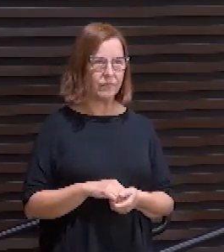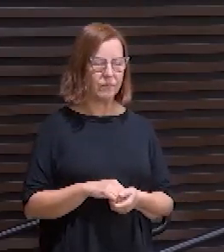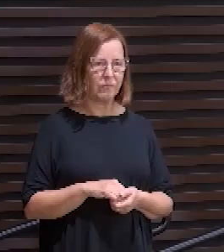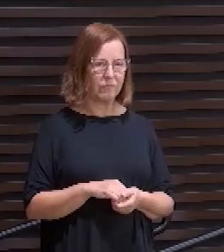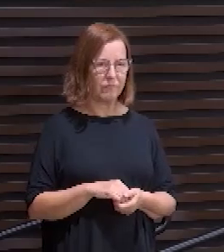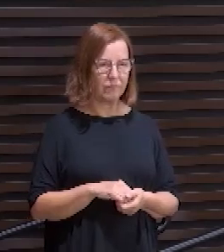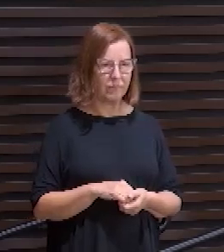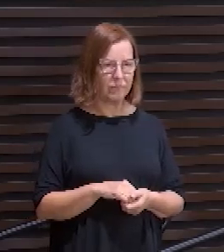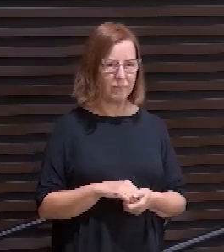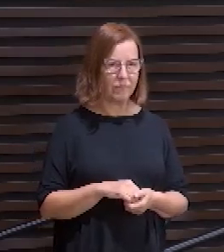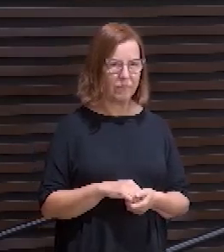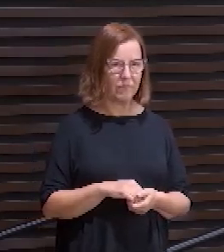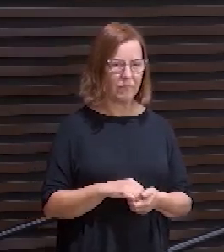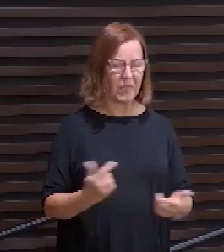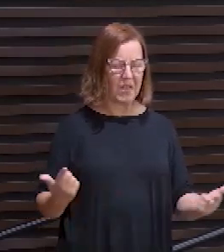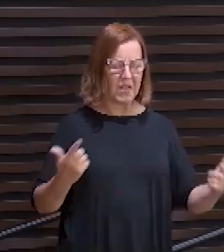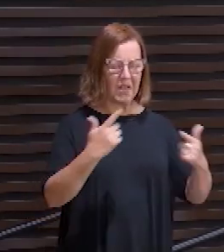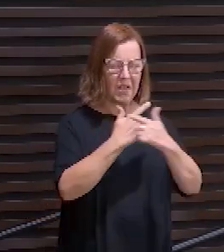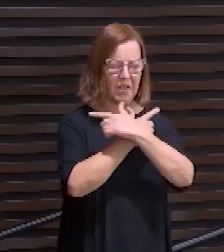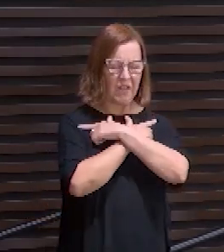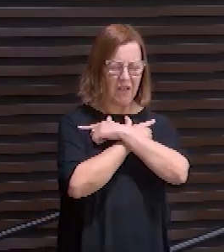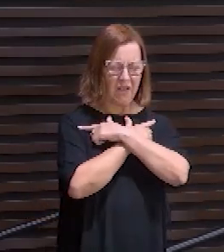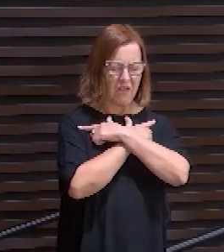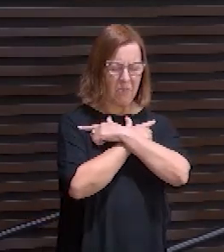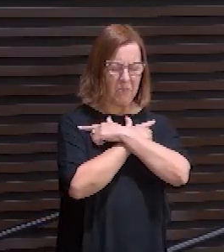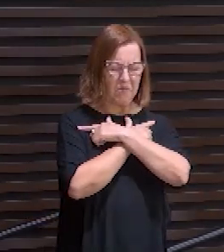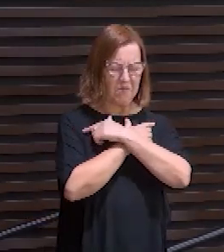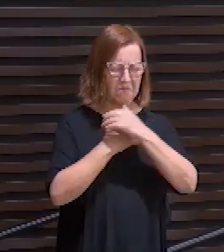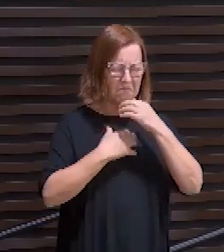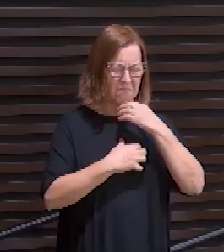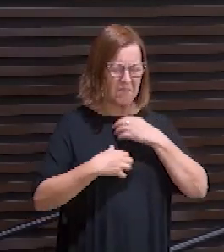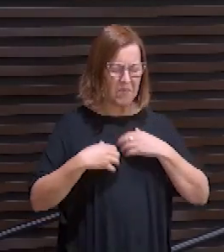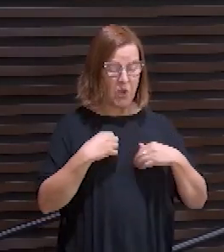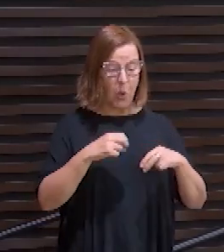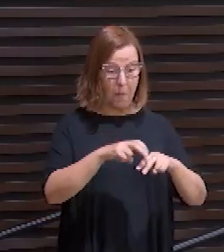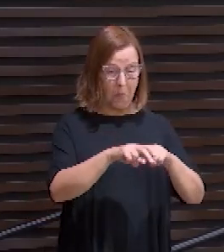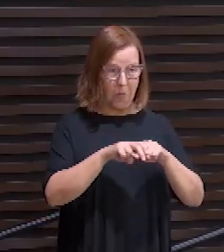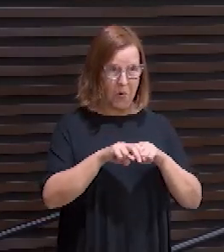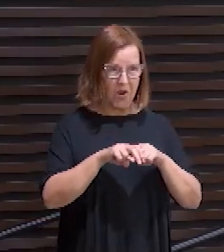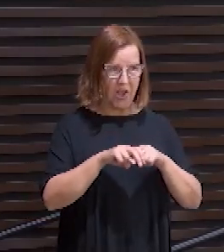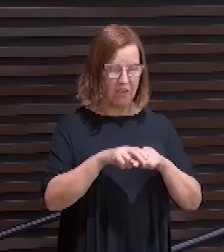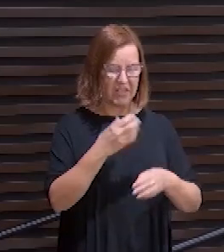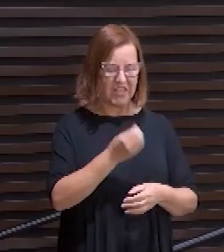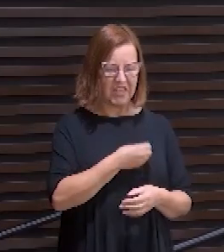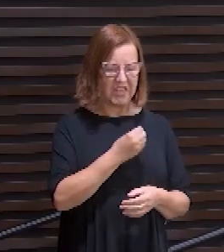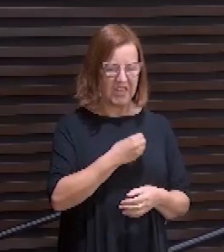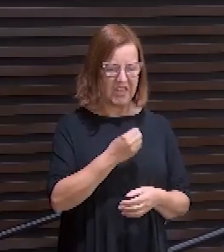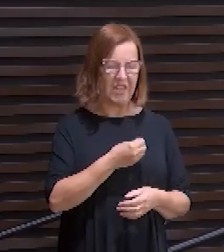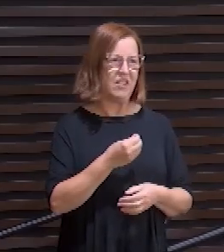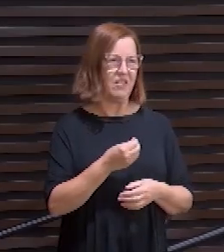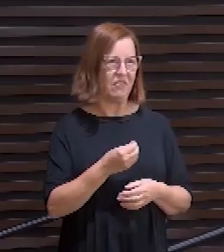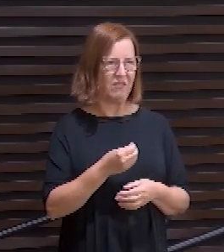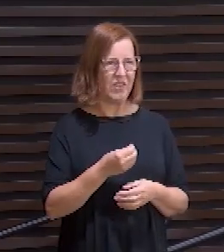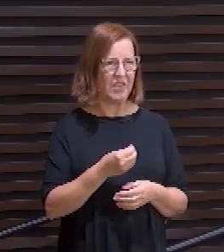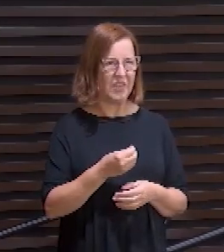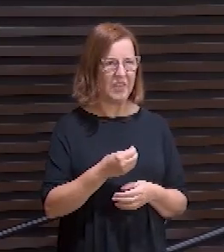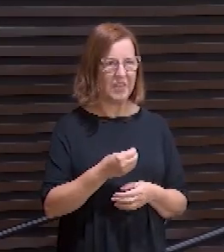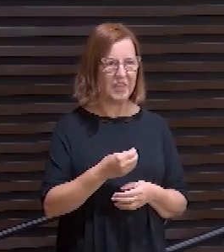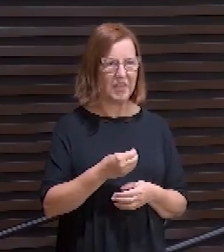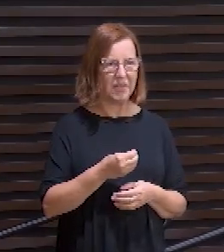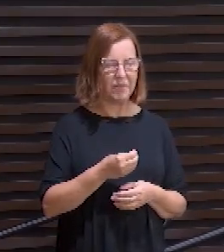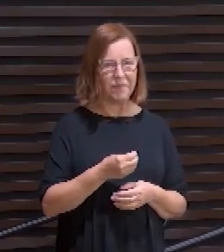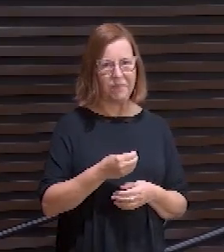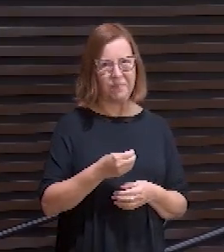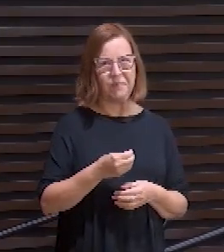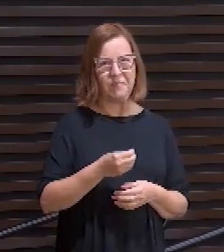Ele atormentava a sua alma por causa do procedimento libertino daqueles insubordinados. E é exatamente assim